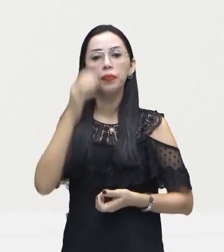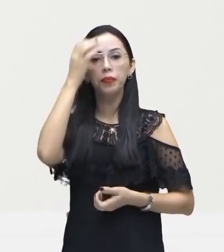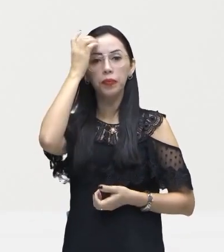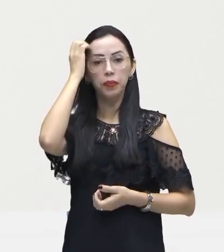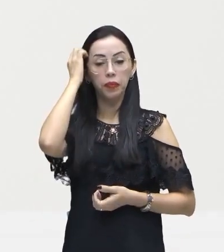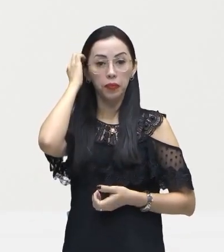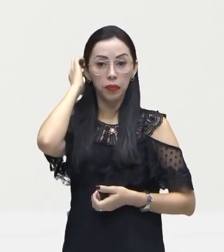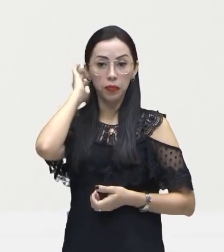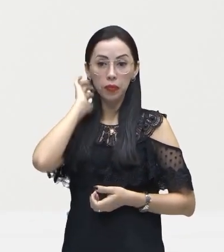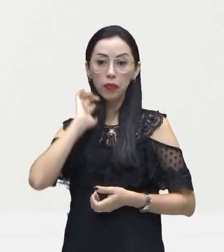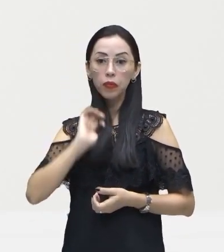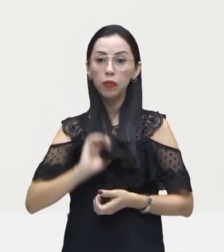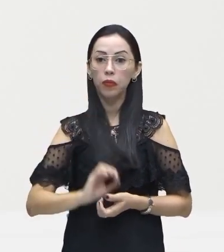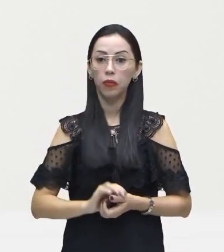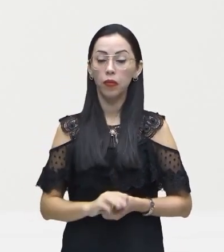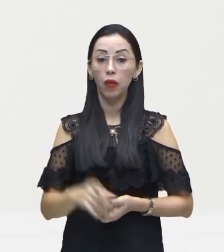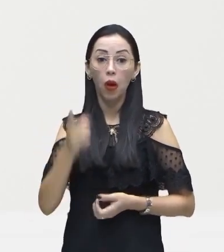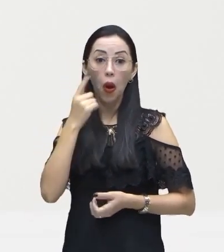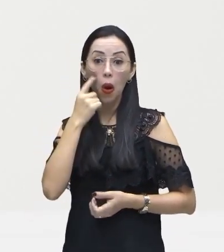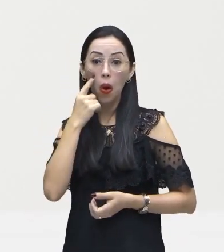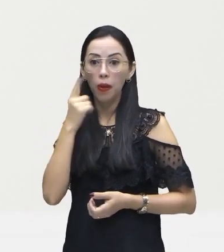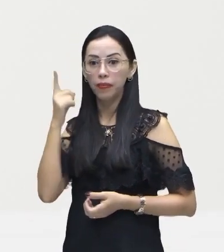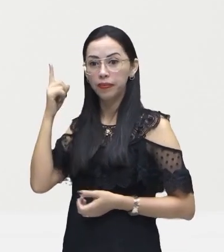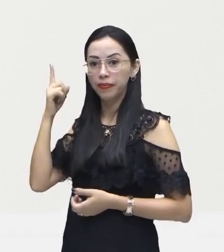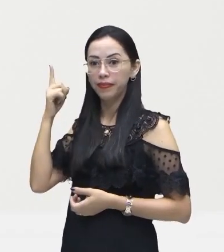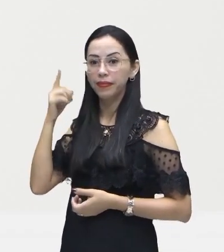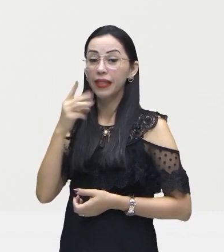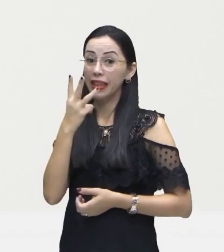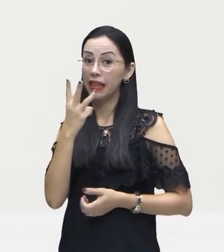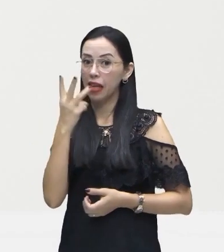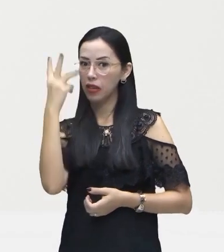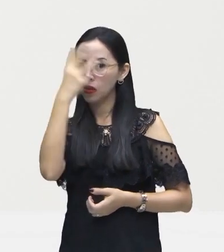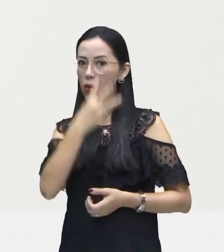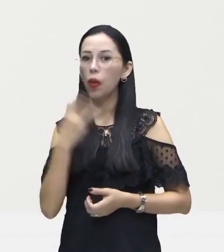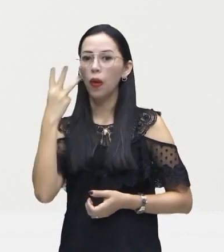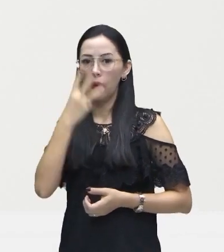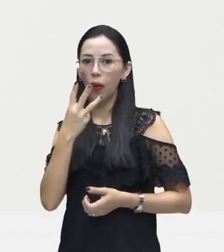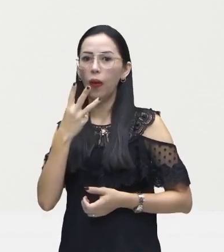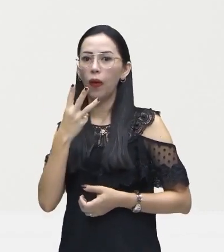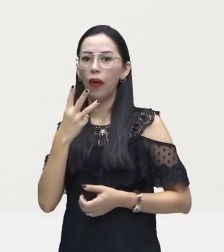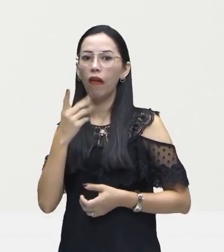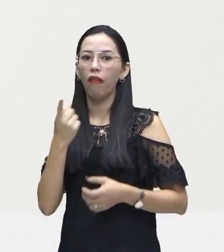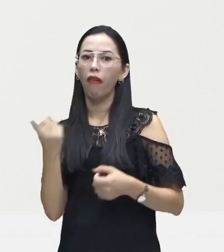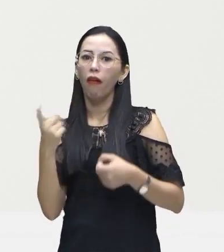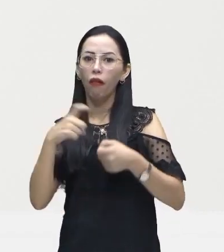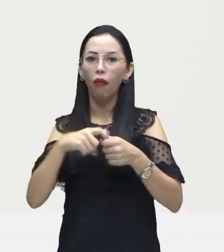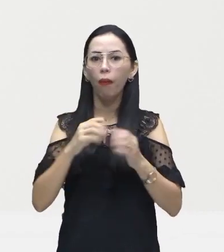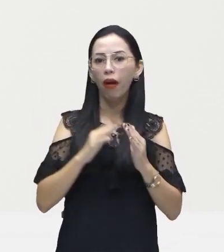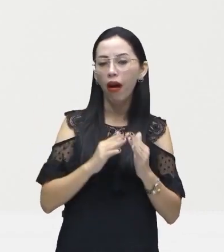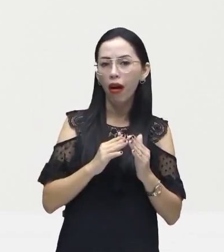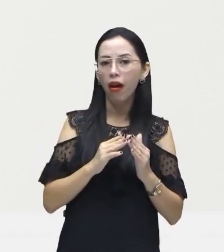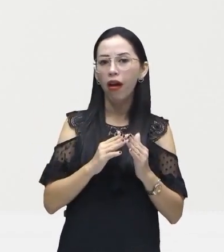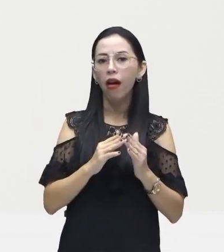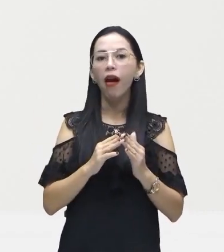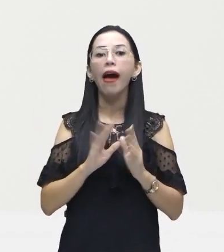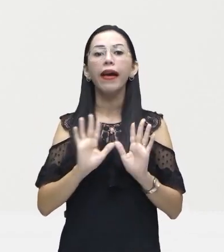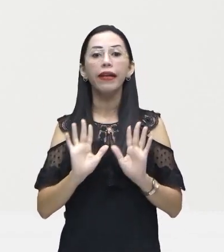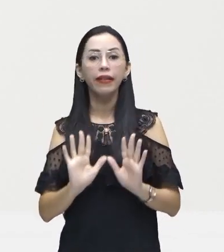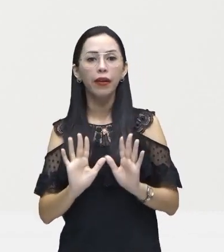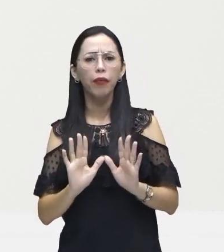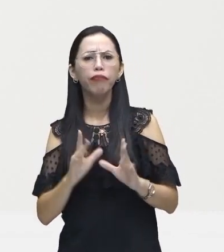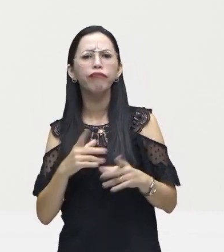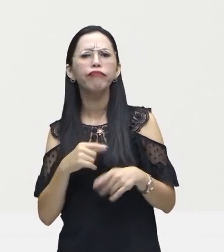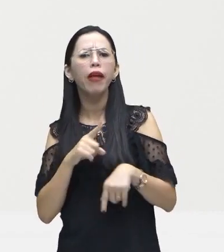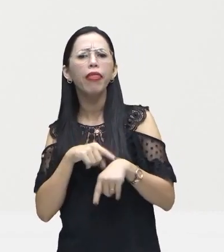3 horas para chegar em casa. Qual o total desse tempo em minutos?